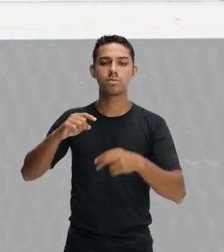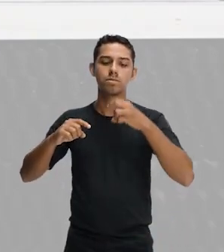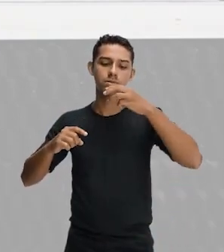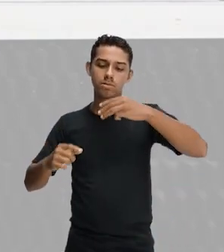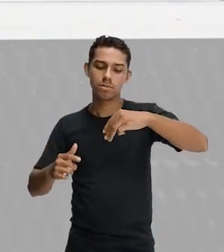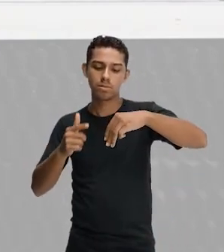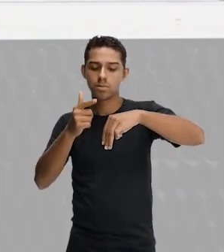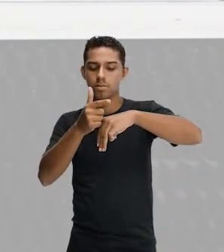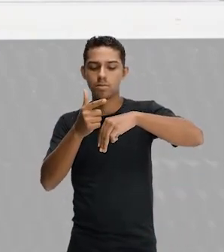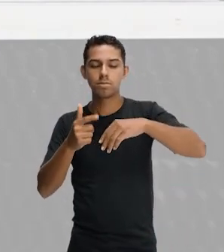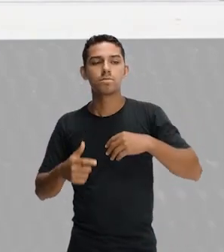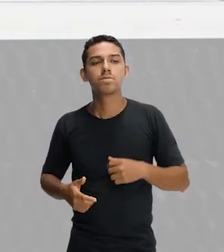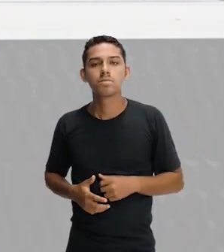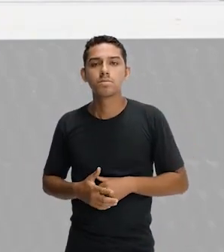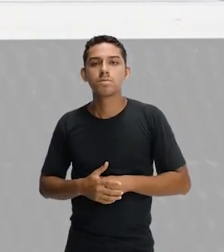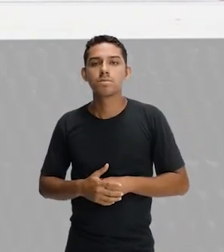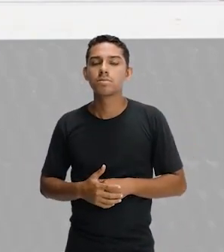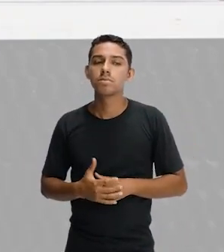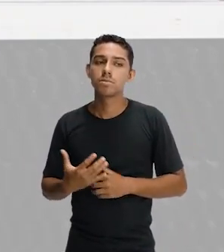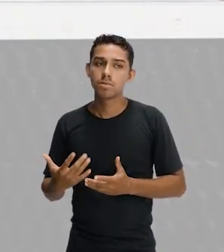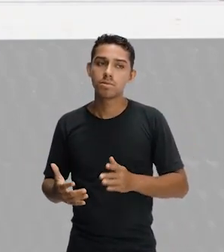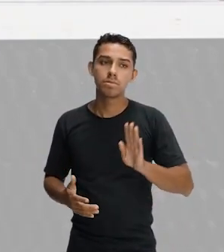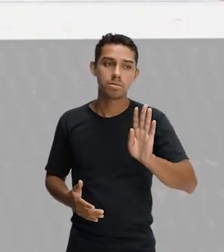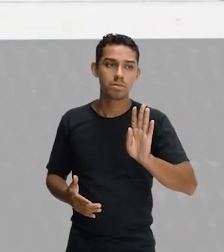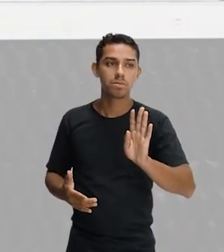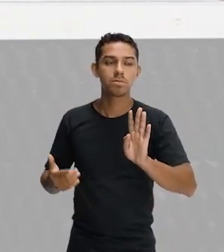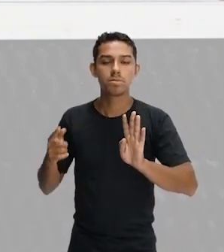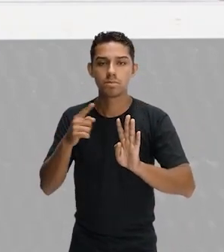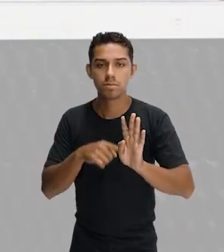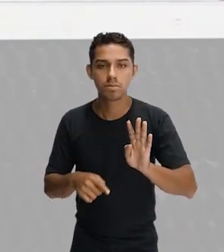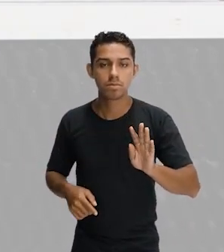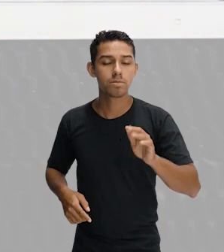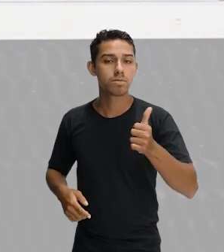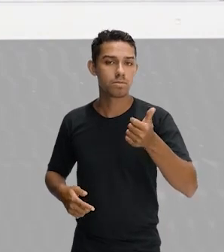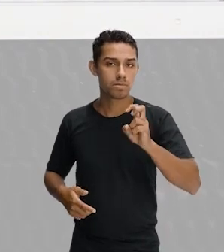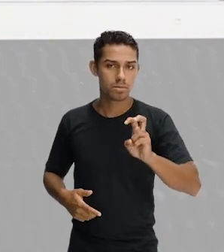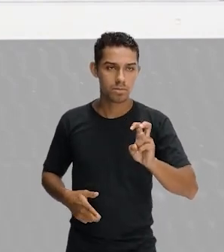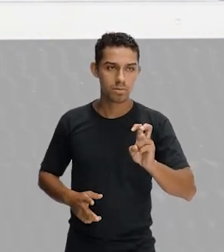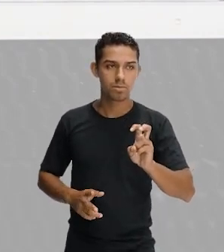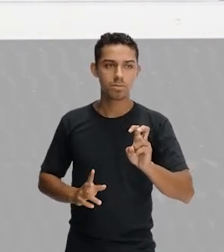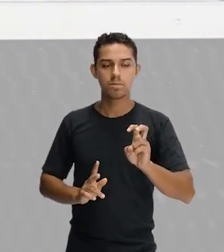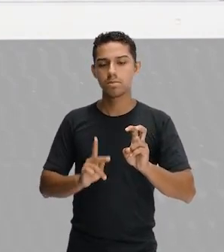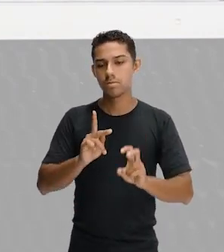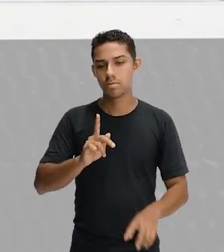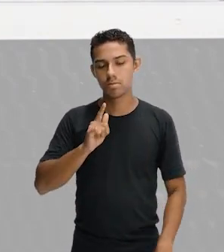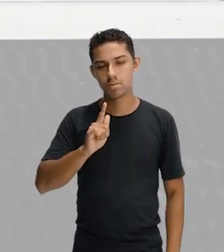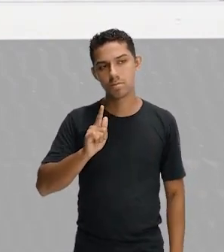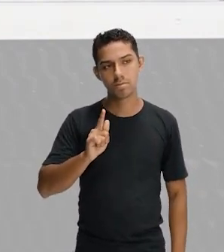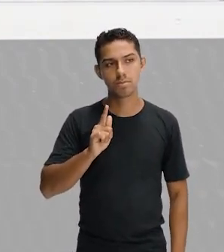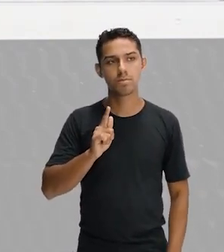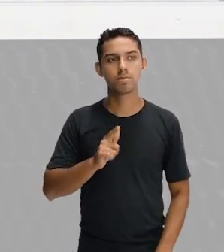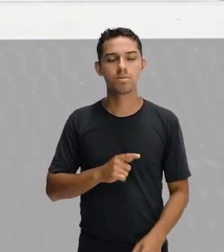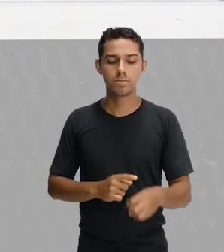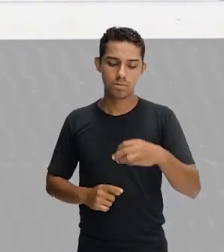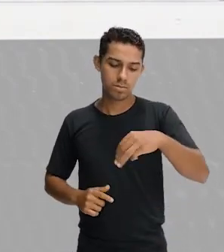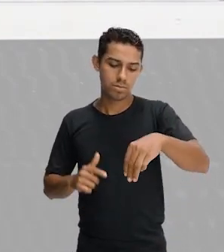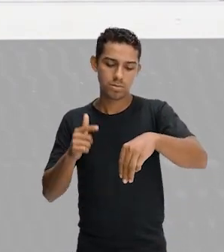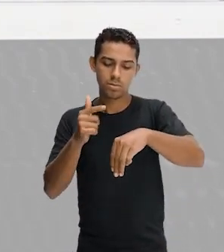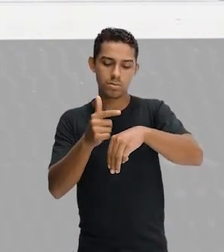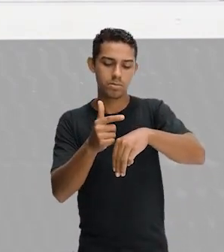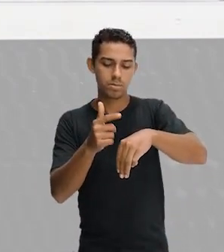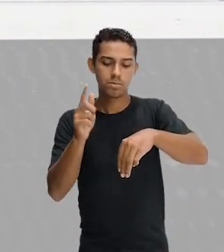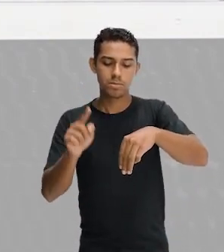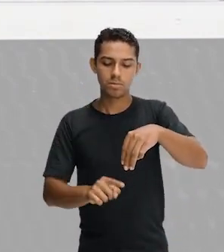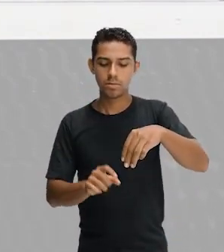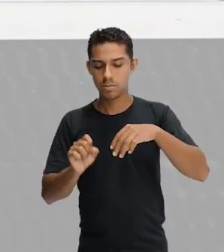quadrado. E a letra B, não é, vai ser um momento angular igual a 15